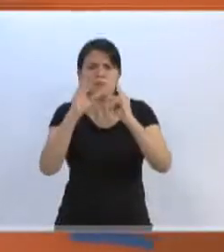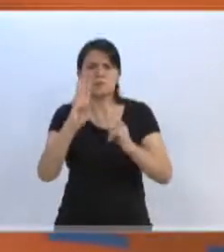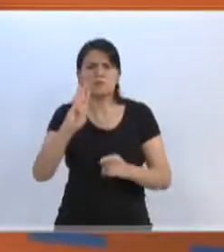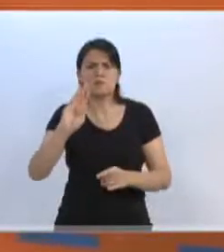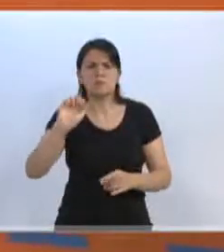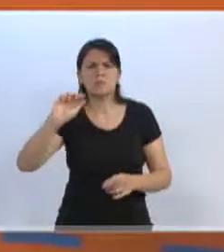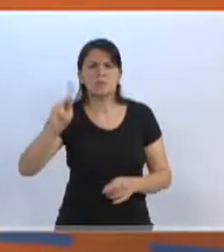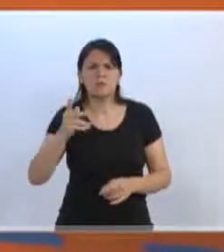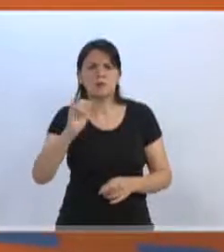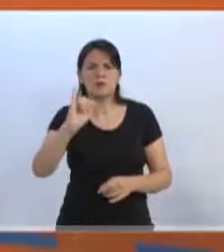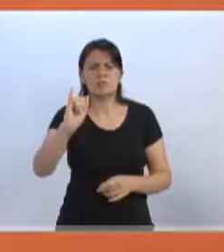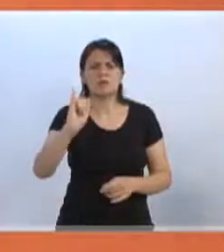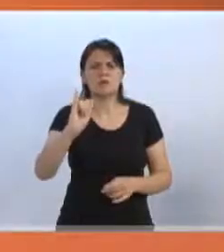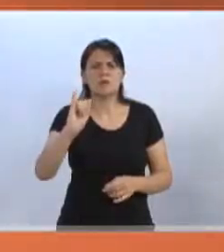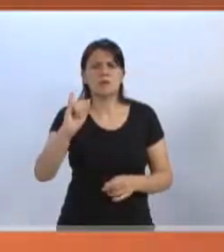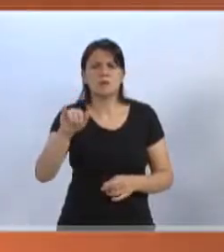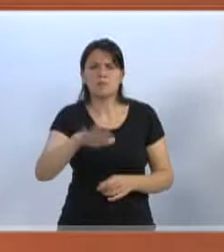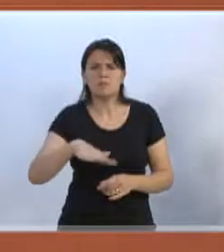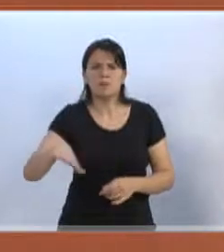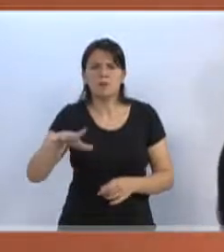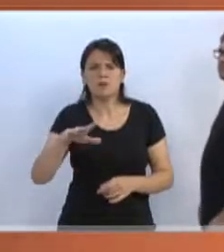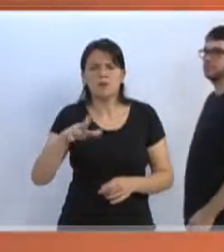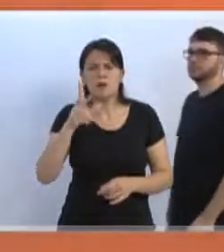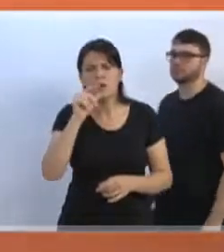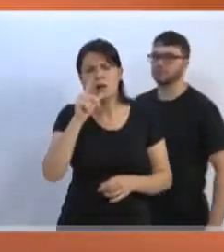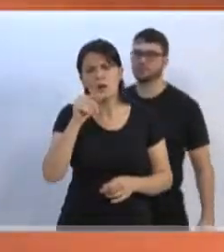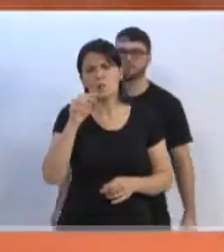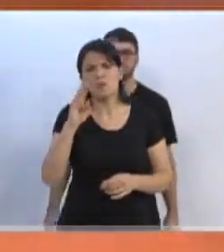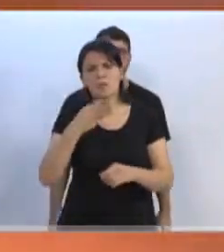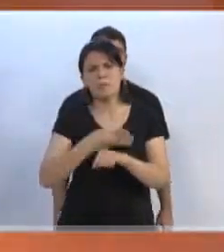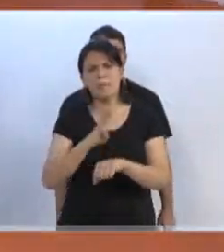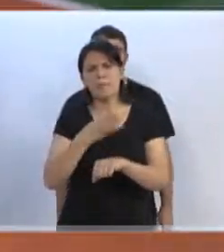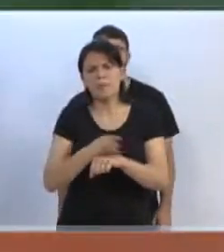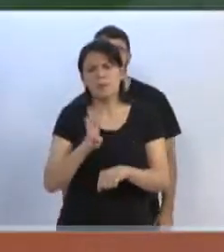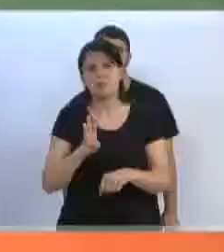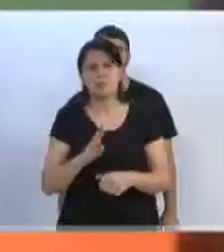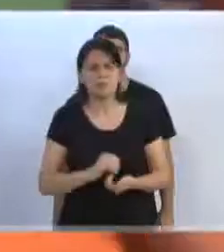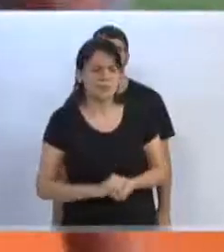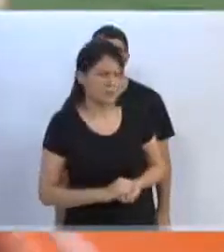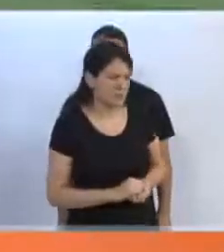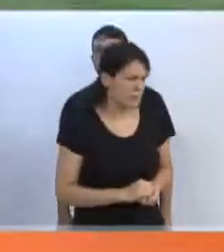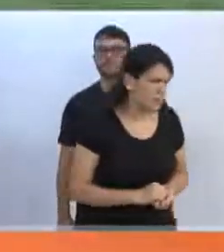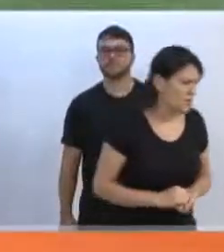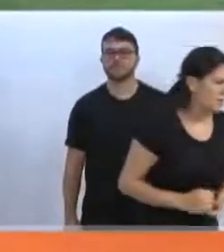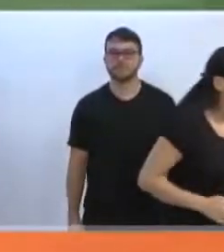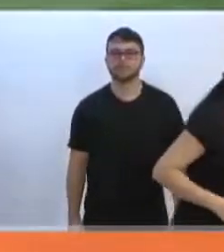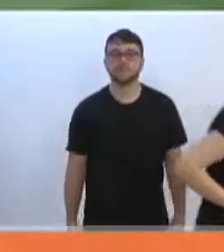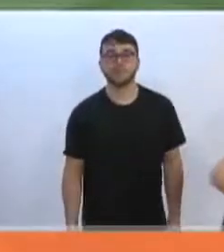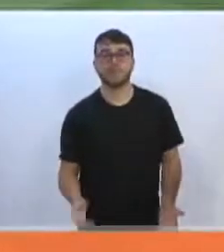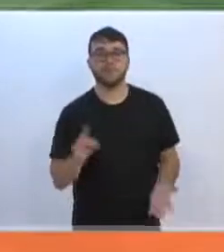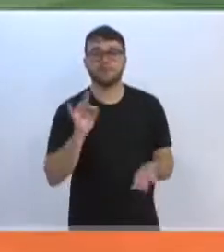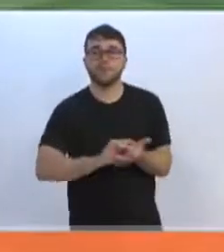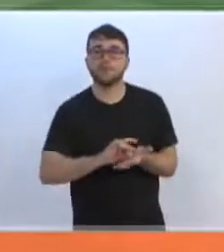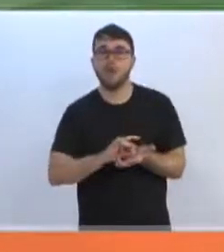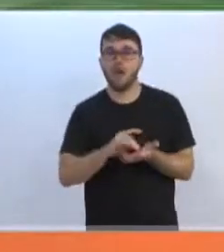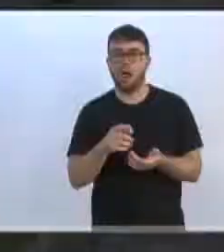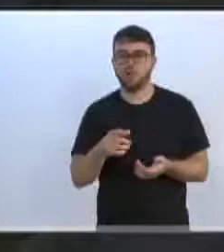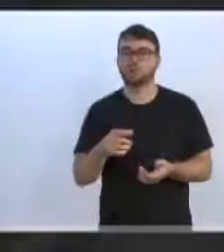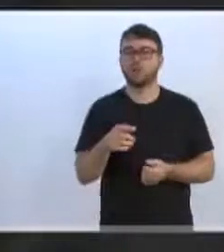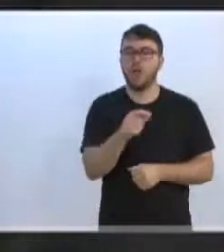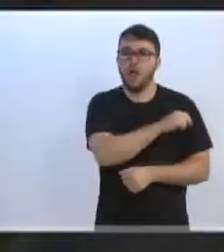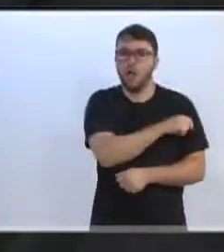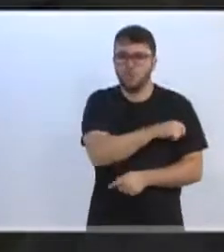ao condomínio água branca e pra quem conhece ele na rua bahia essa escola que eu tô falando na verdade os alunos vão lá com rodo limpa